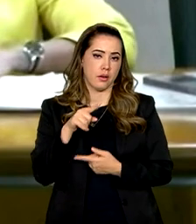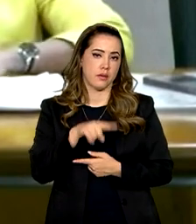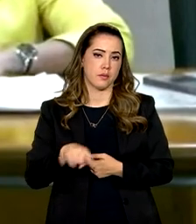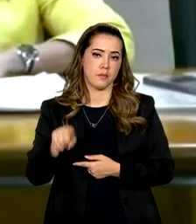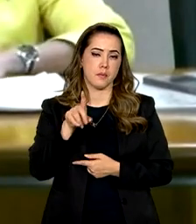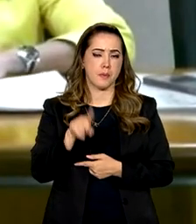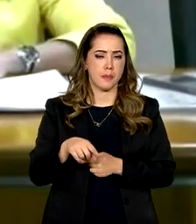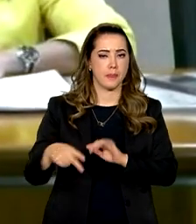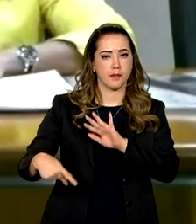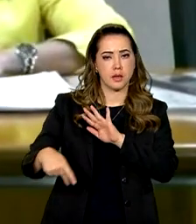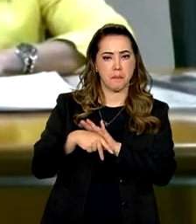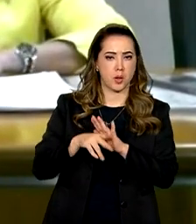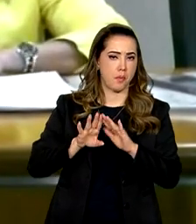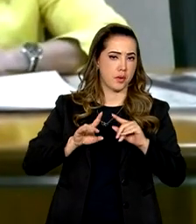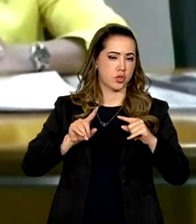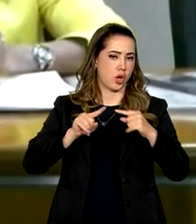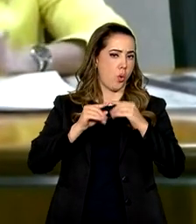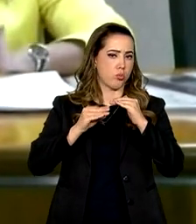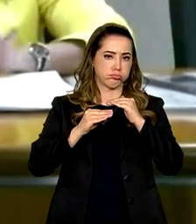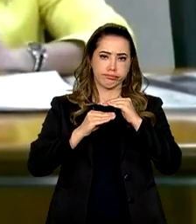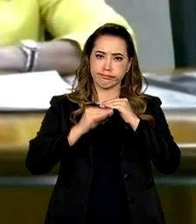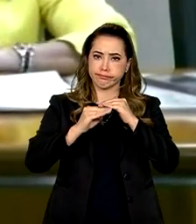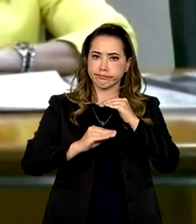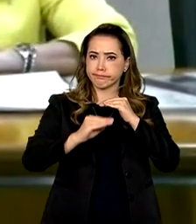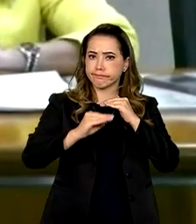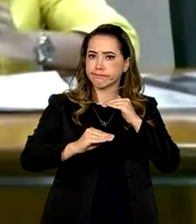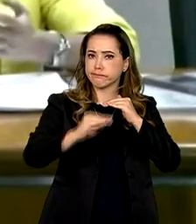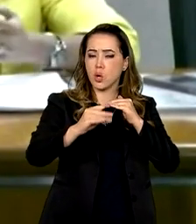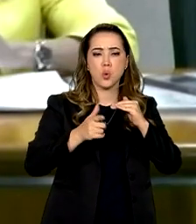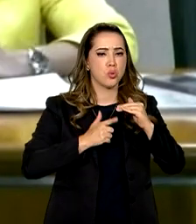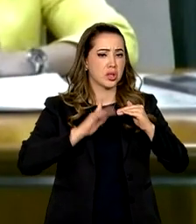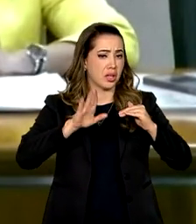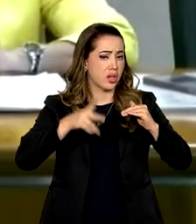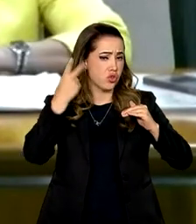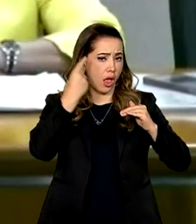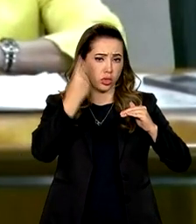ela está em linha com o que é esperado, o que pode acontecer.